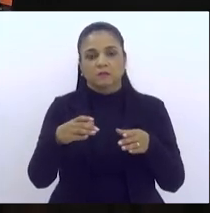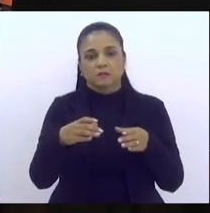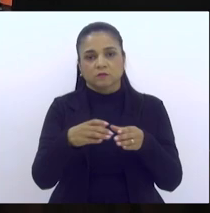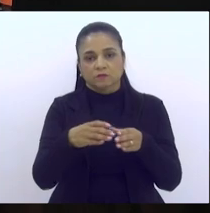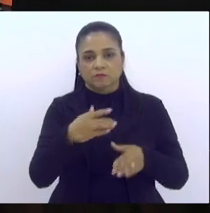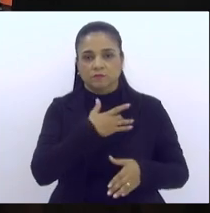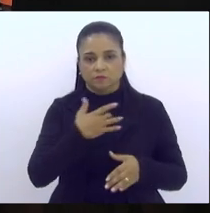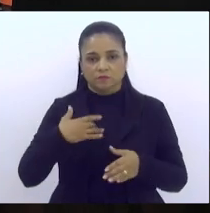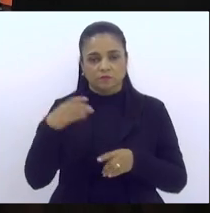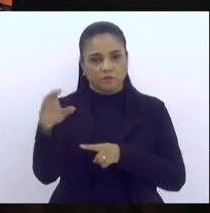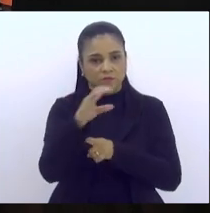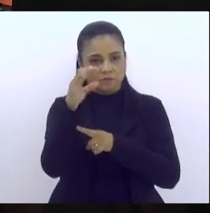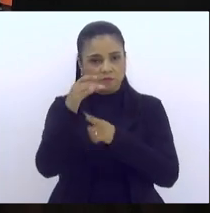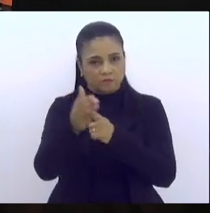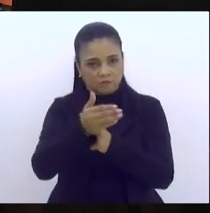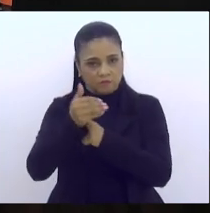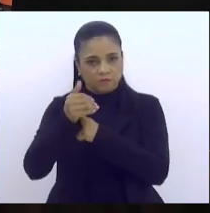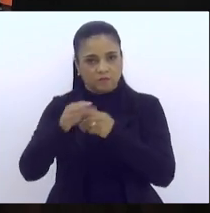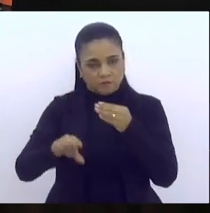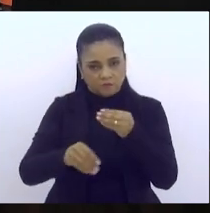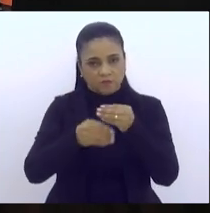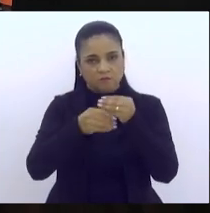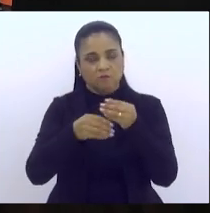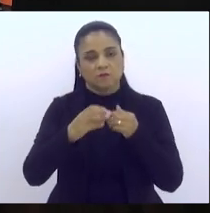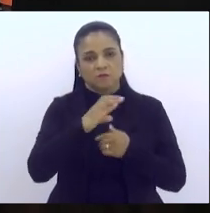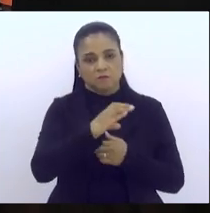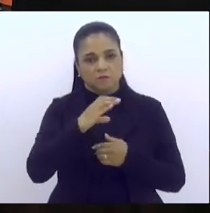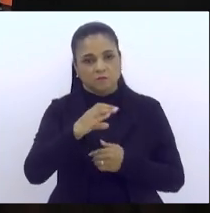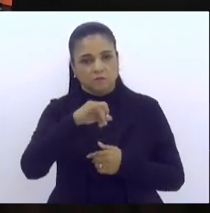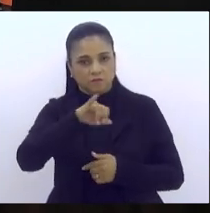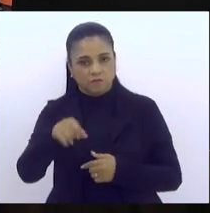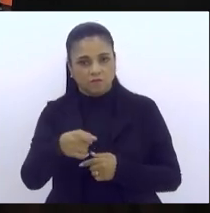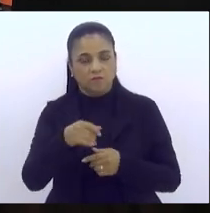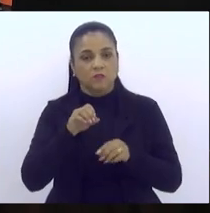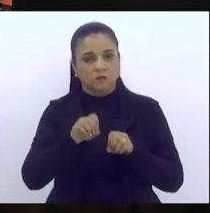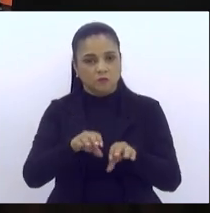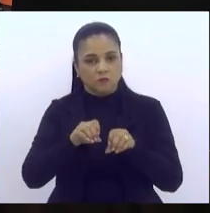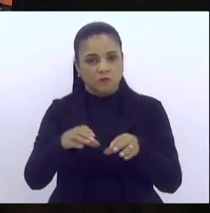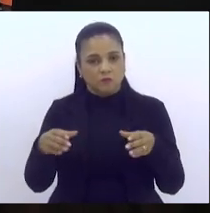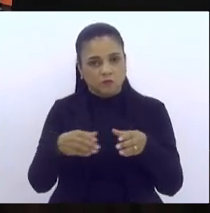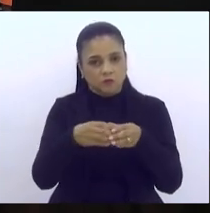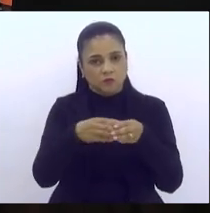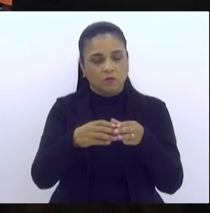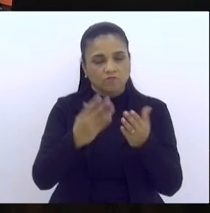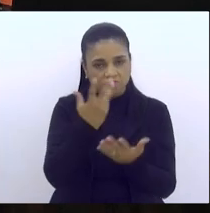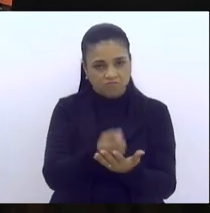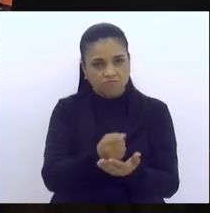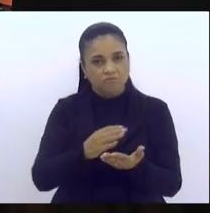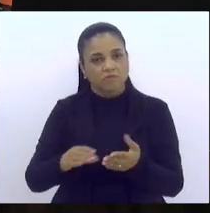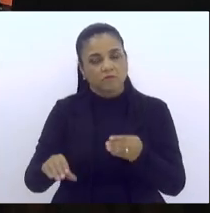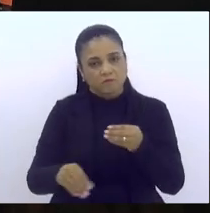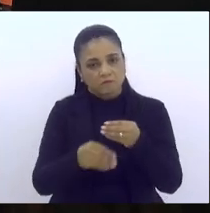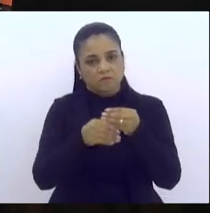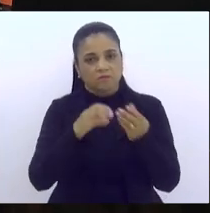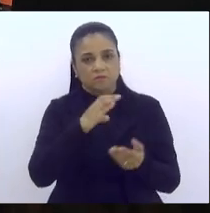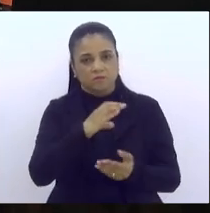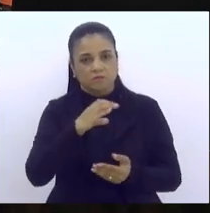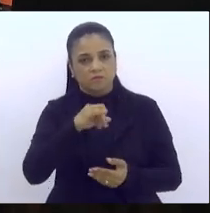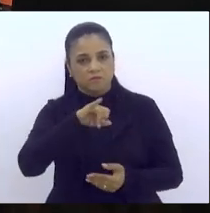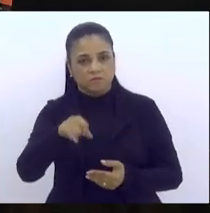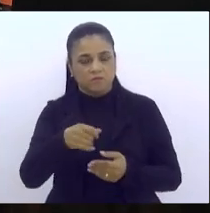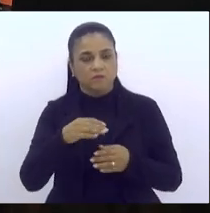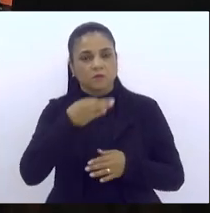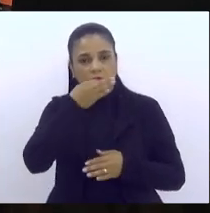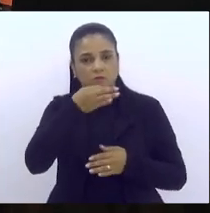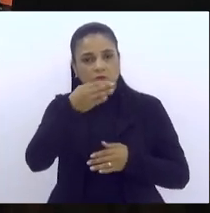de Ciência e Tecnologia favorável com as emendas da CCJ, de Educação favorável com as emendas da CCJ, de Assuntos